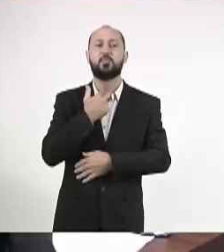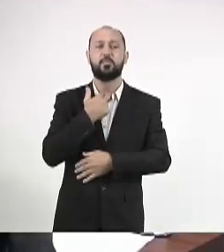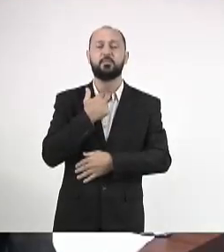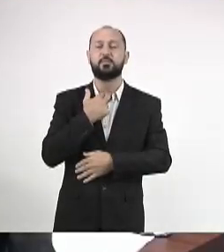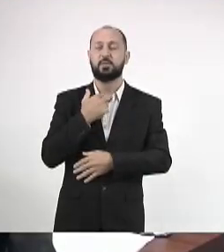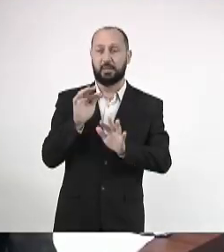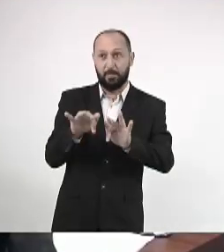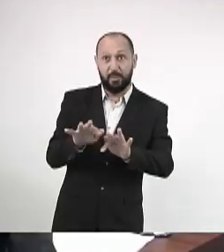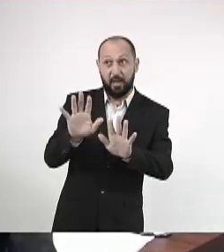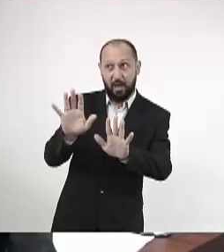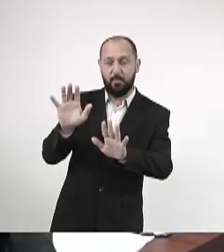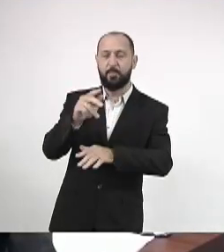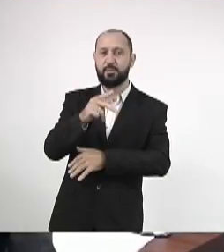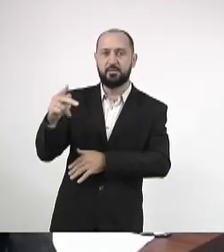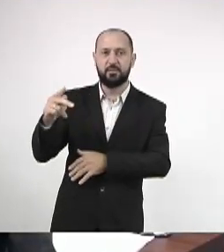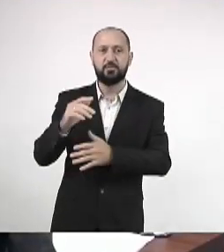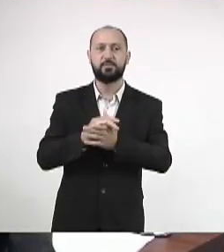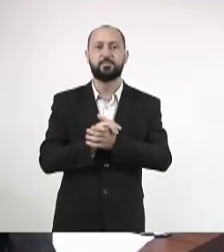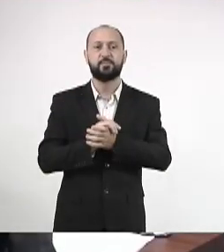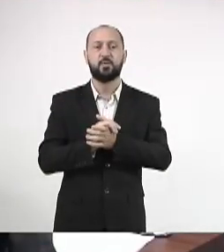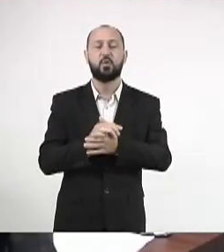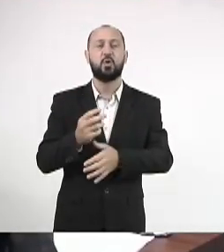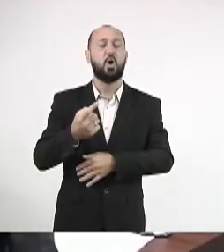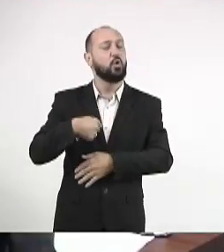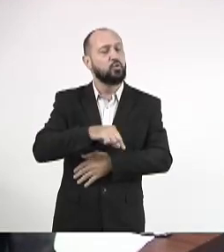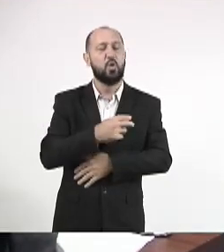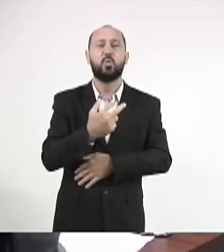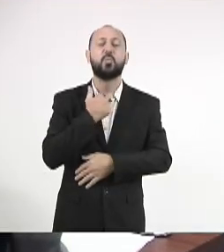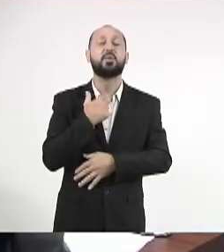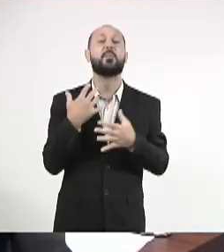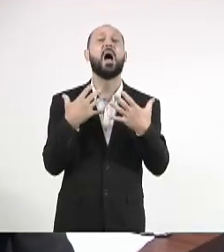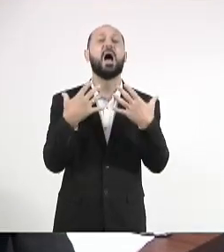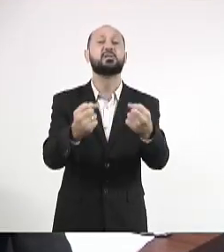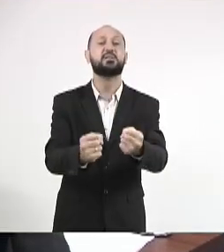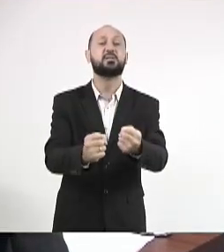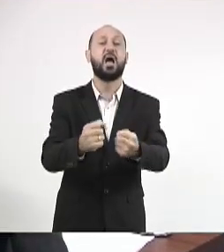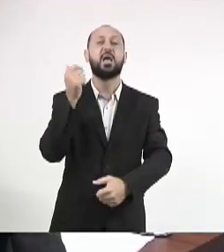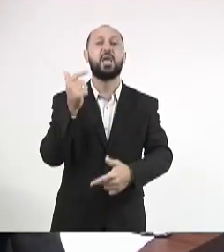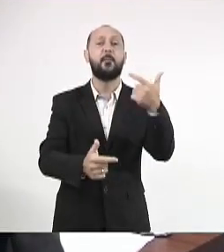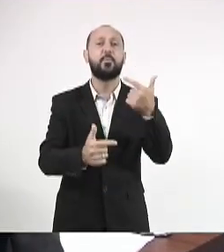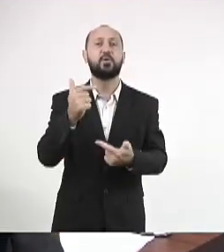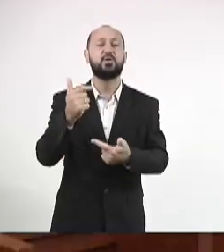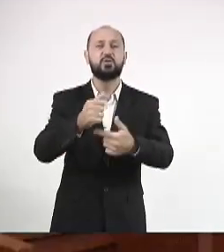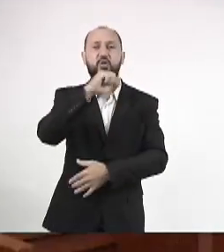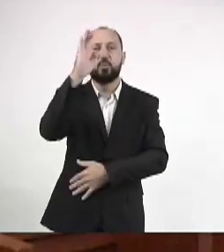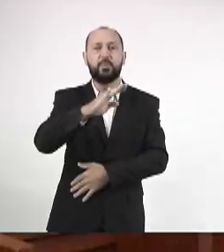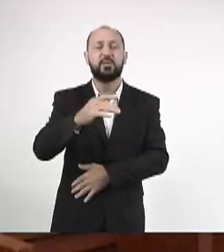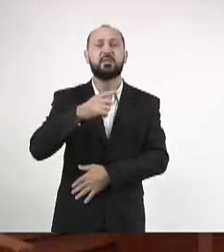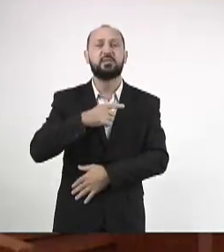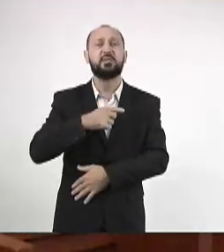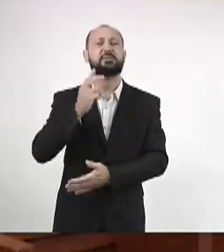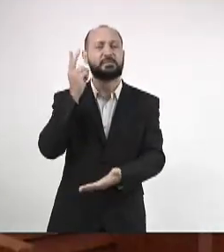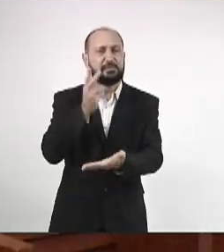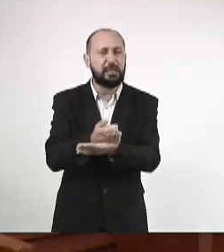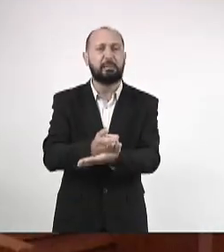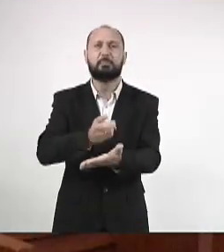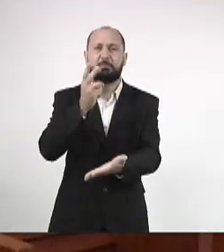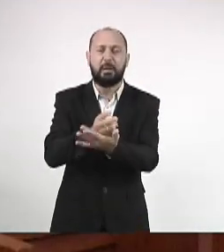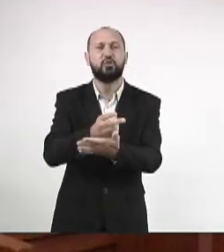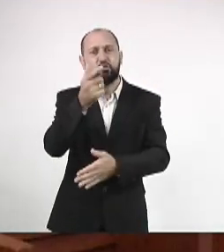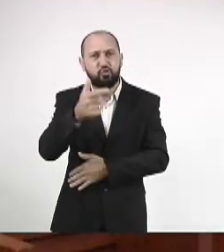concluindo, deputado, presidente, nós não podemos permitir que a política no Brasil passe mais uma